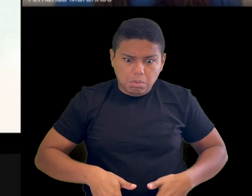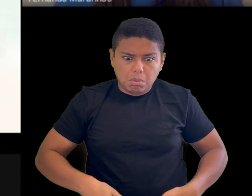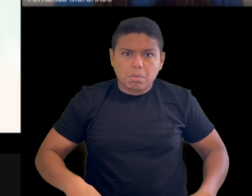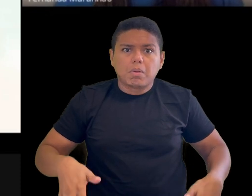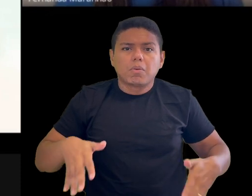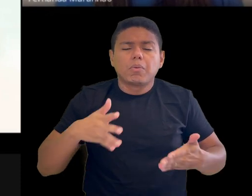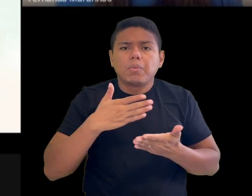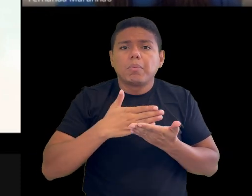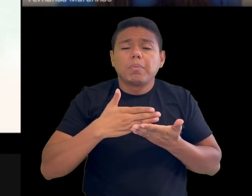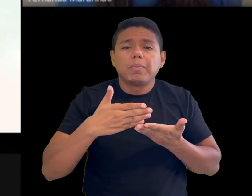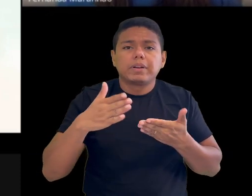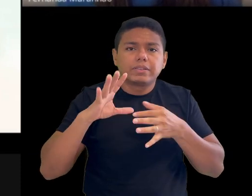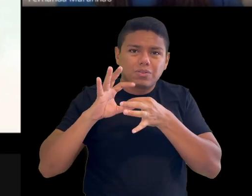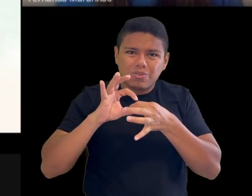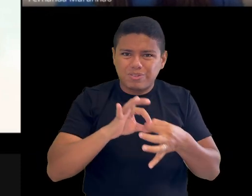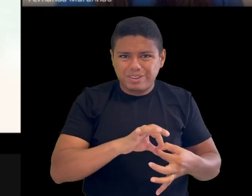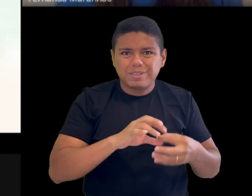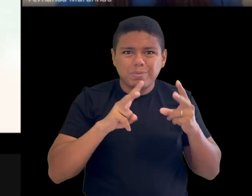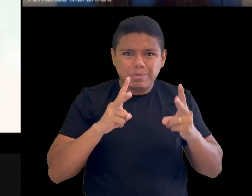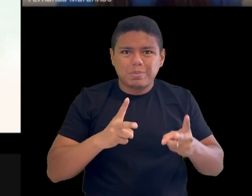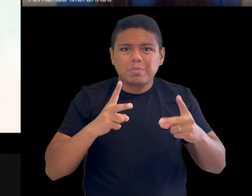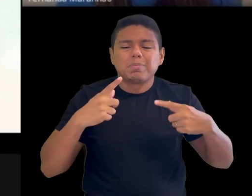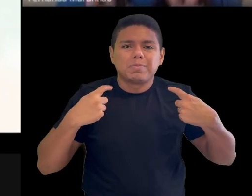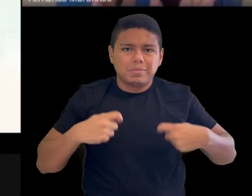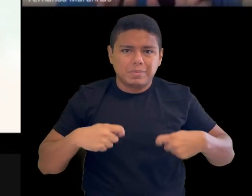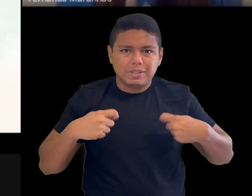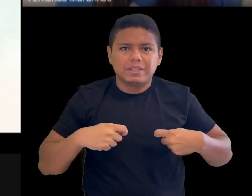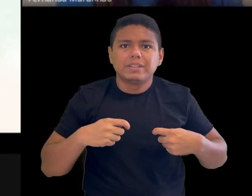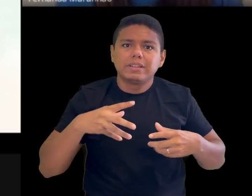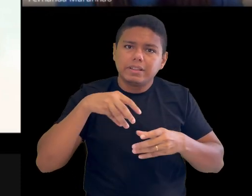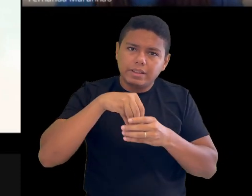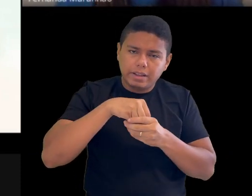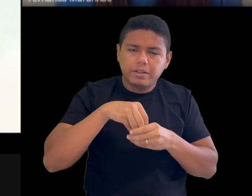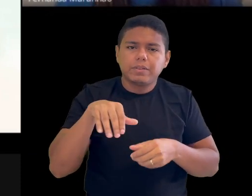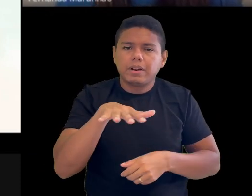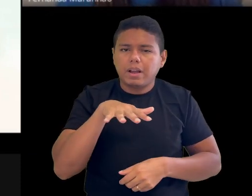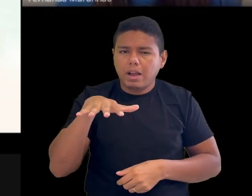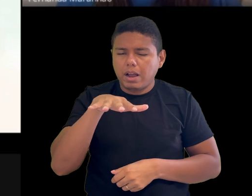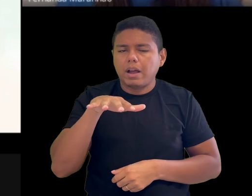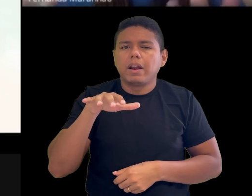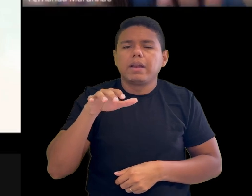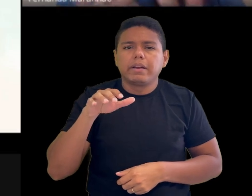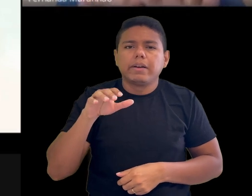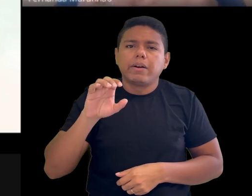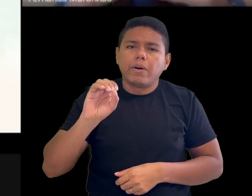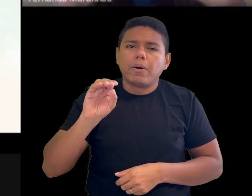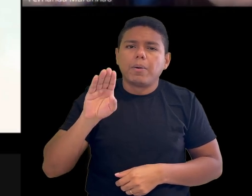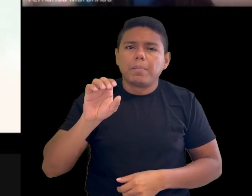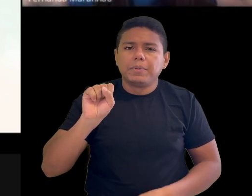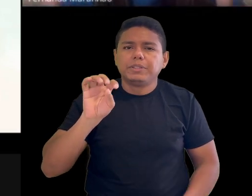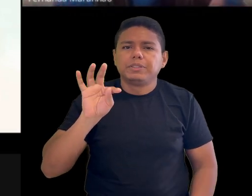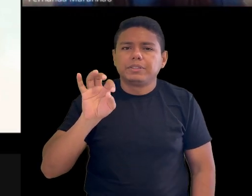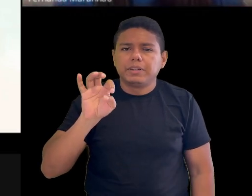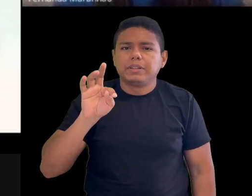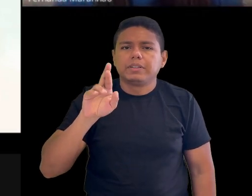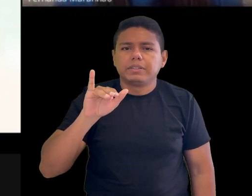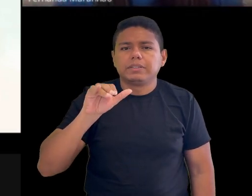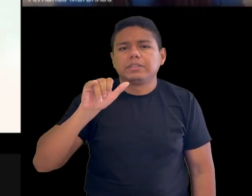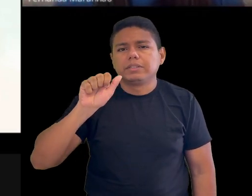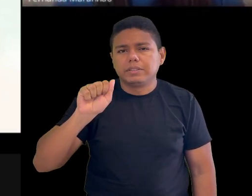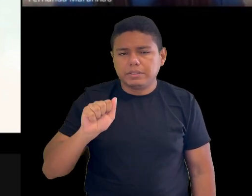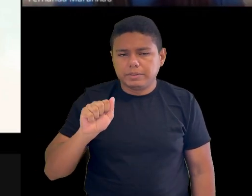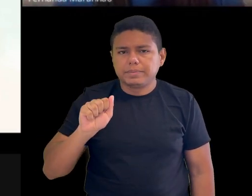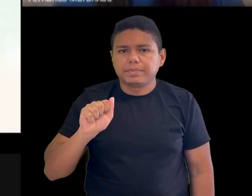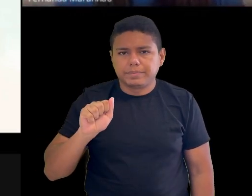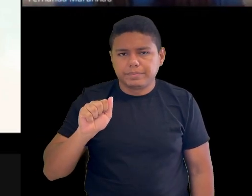ainda deve ser realizada na obstetrícia, não estaria proscrito com apenas esta finalidade de aliviar a pressão nesse